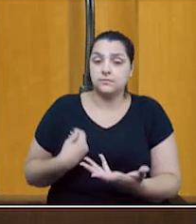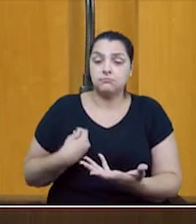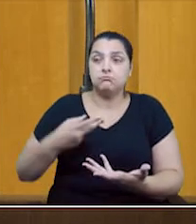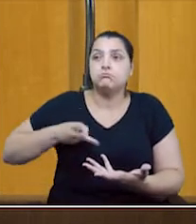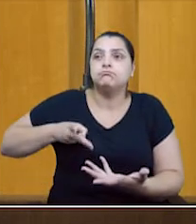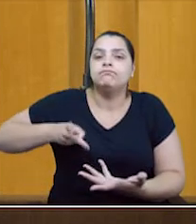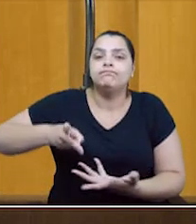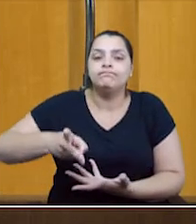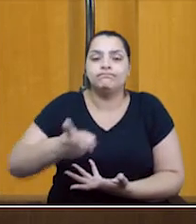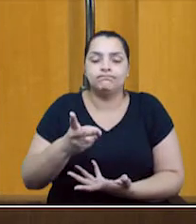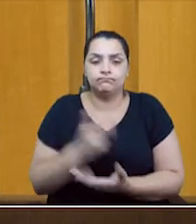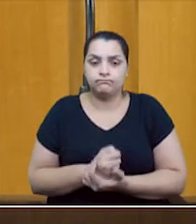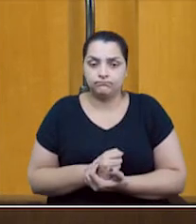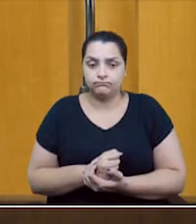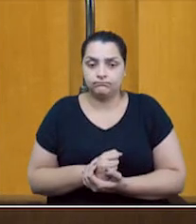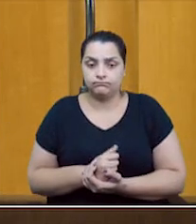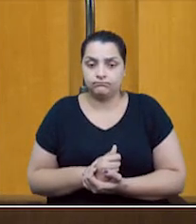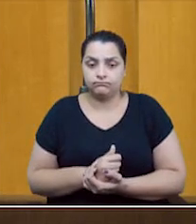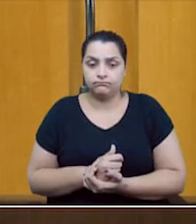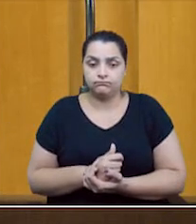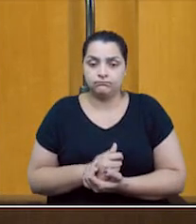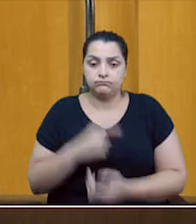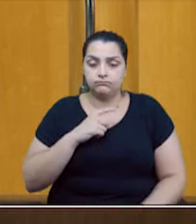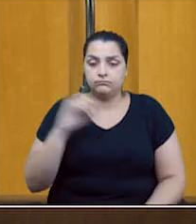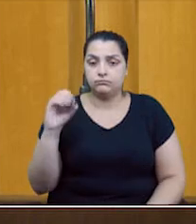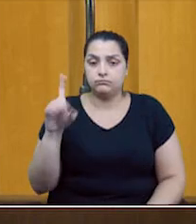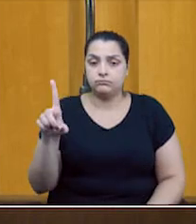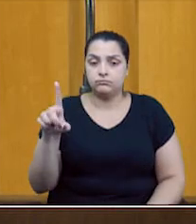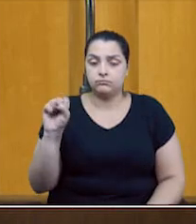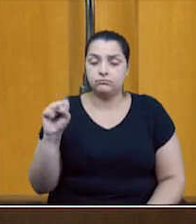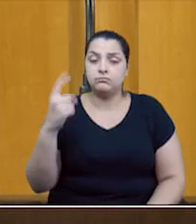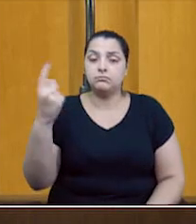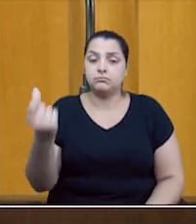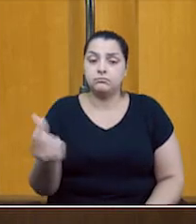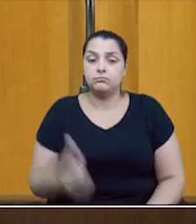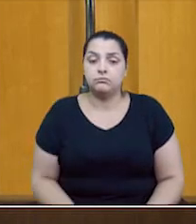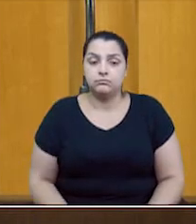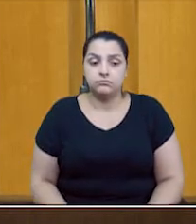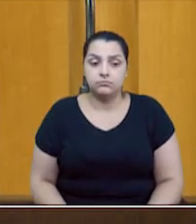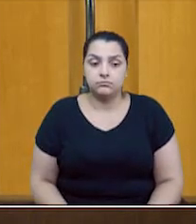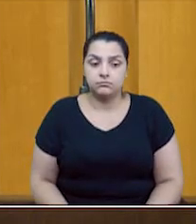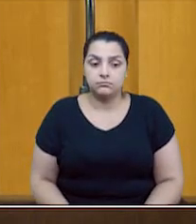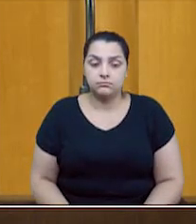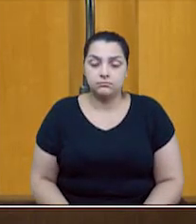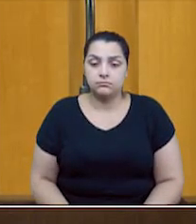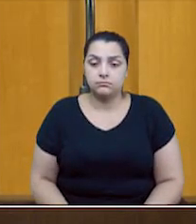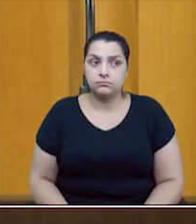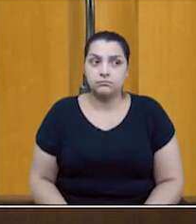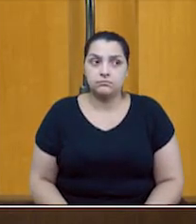Nela, nós temos o ODS-16. O ODS-16,